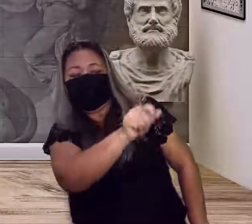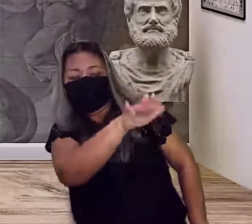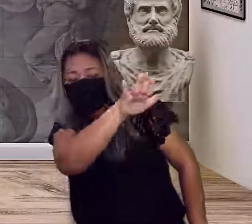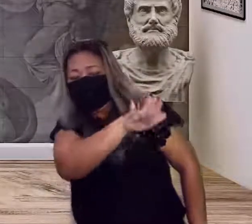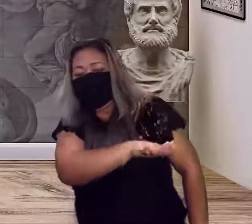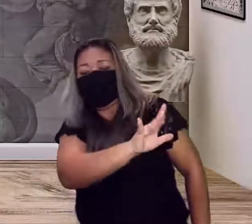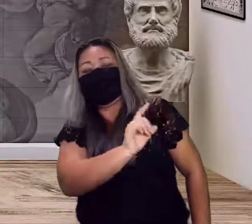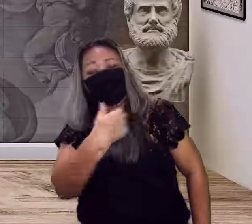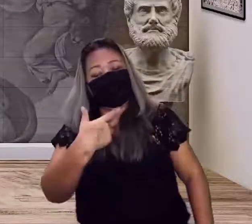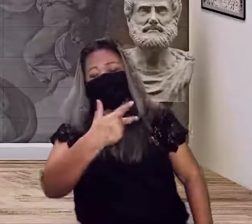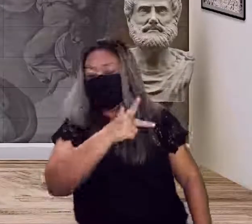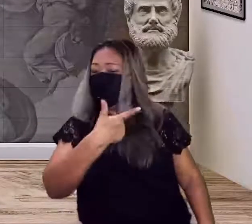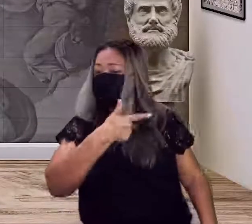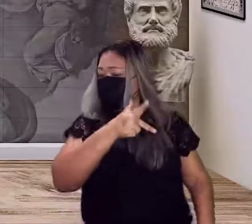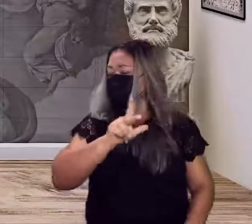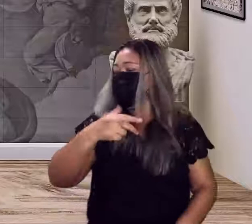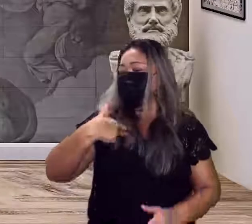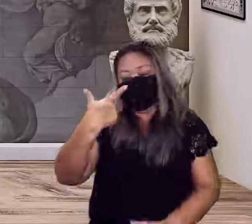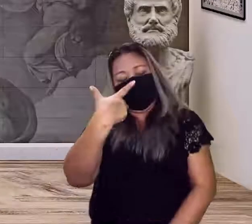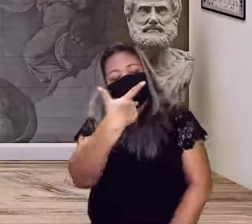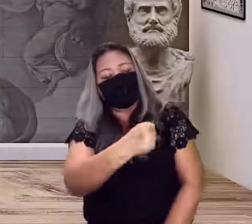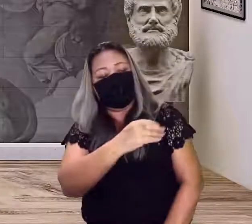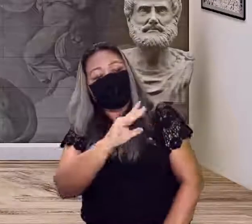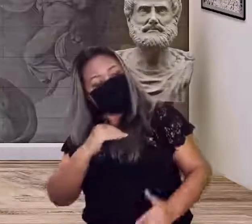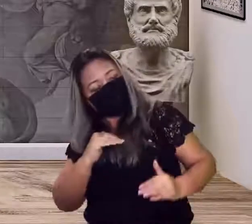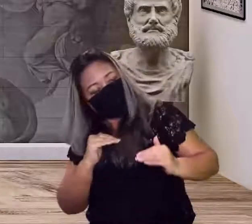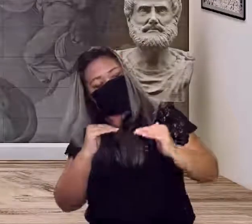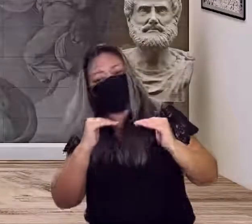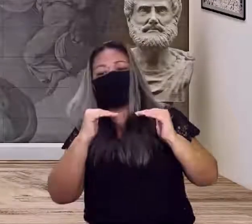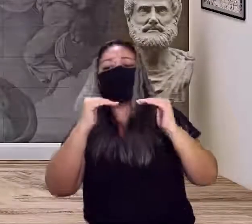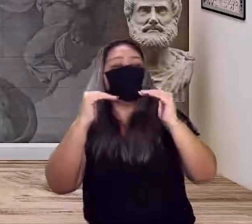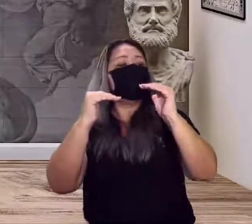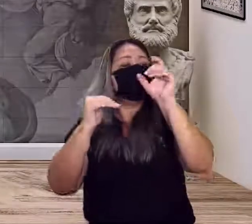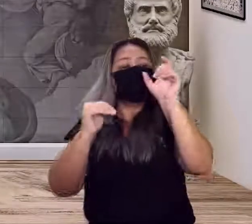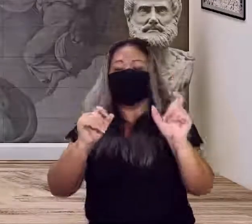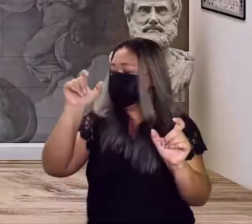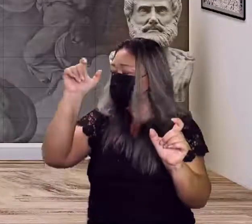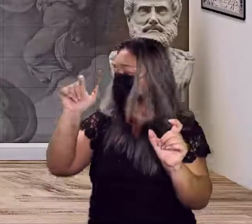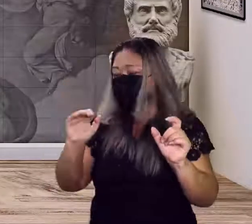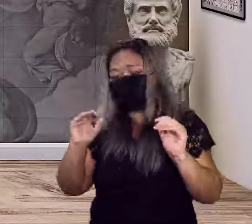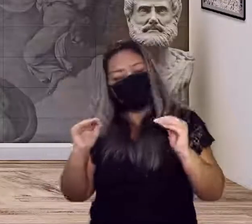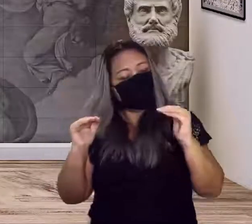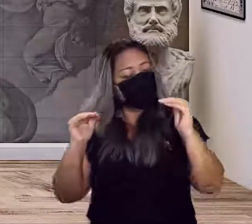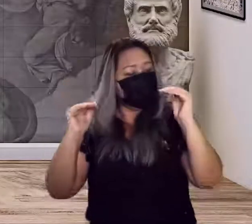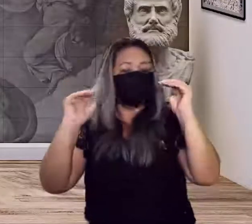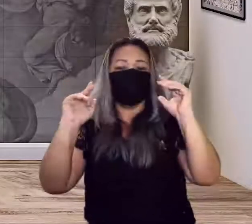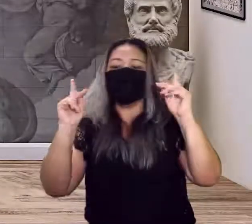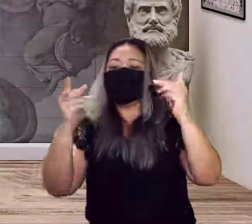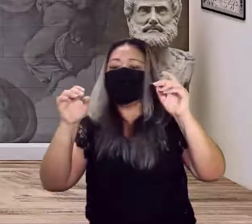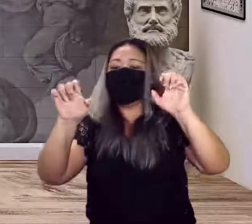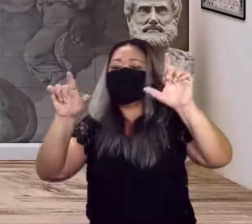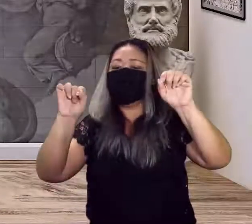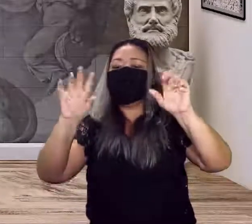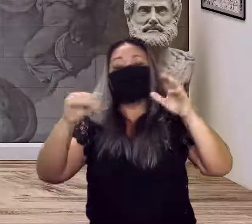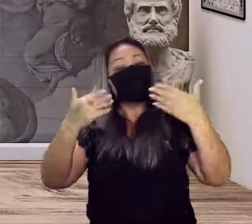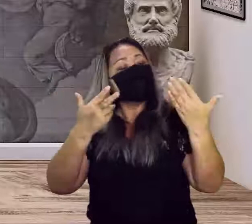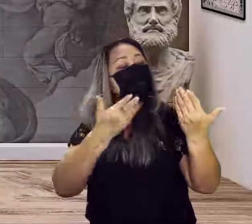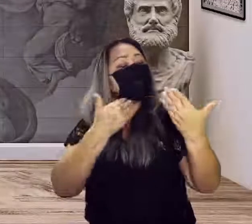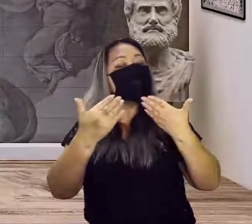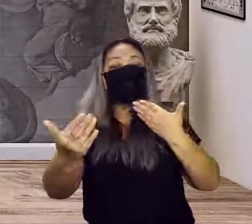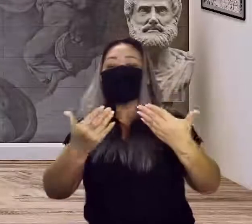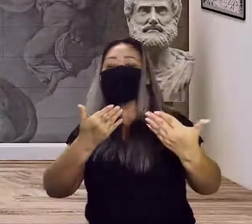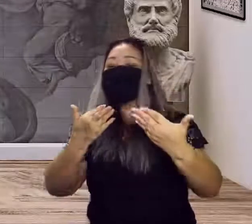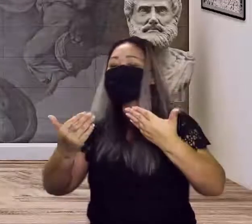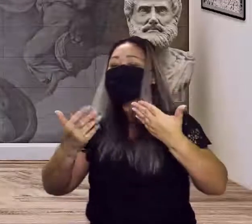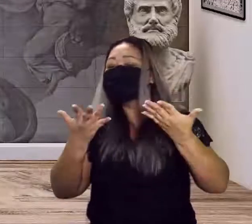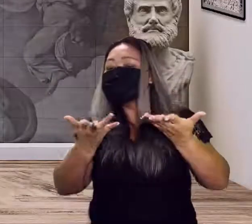pessoa. Não. Vamos estar juntos, na mesma linha, na mesma altura aí do professor L, né? E dialogar, criar